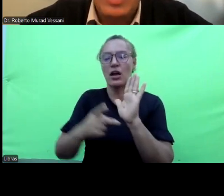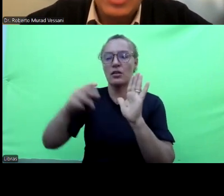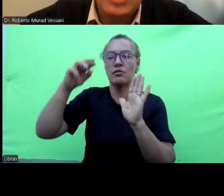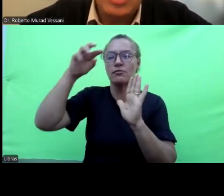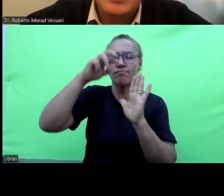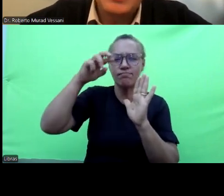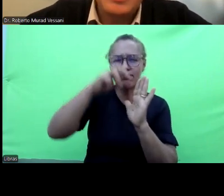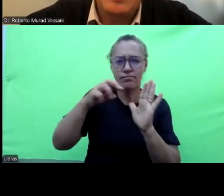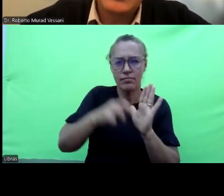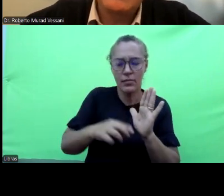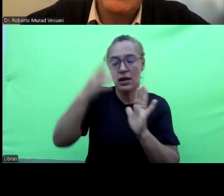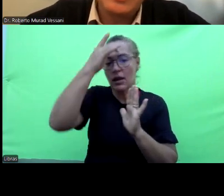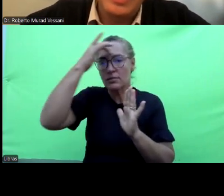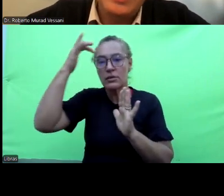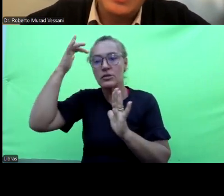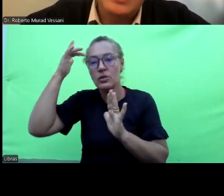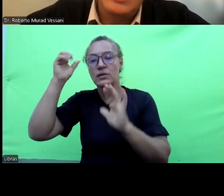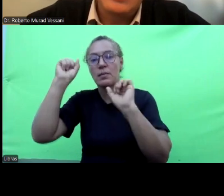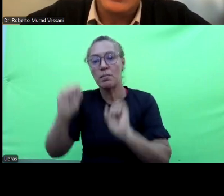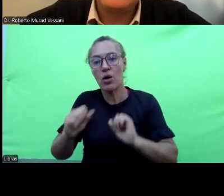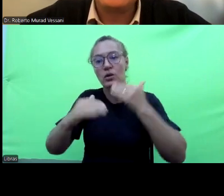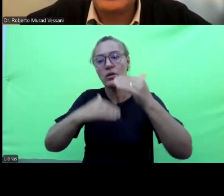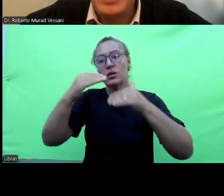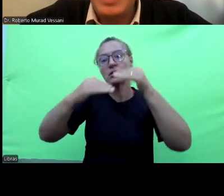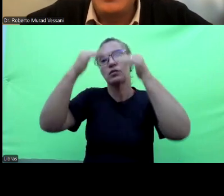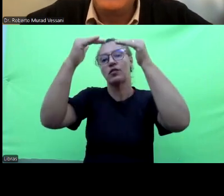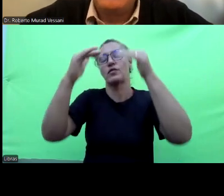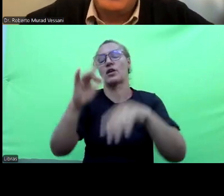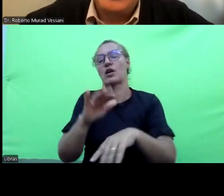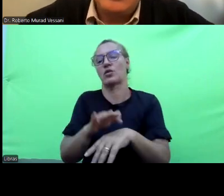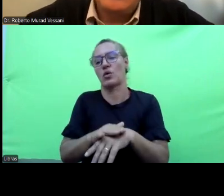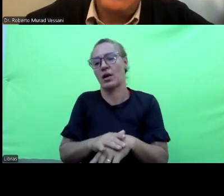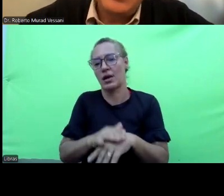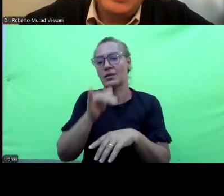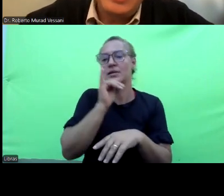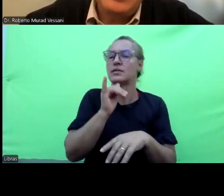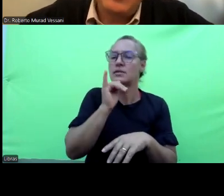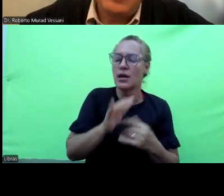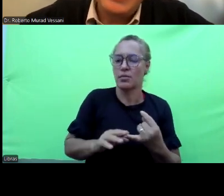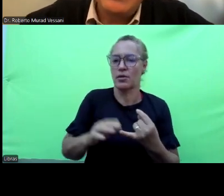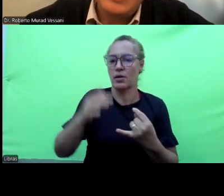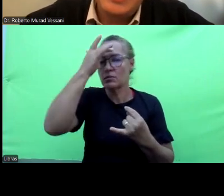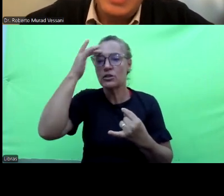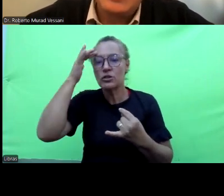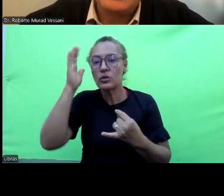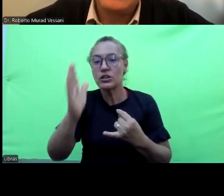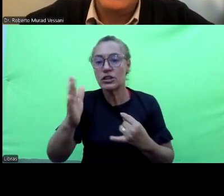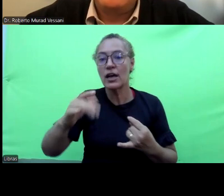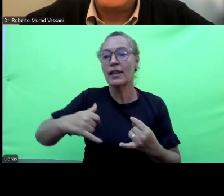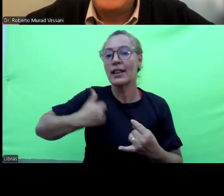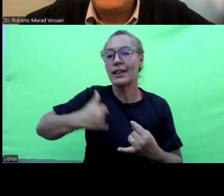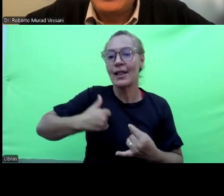que têm um risco substancial para desenvolver a doença, né? Então, você pegar pacientes de faixa etária um pouco mais